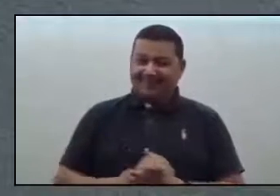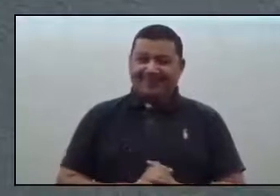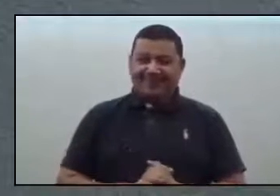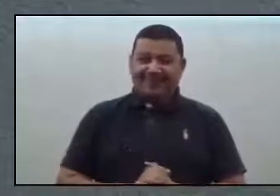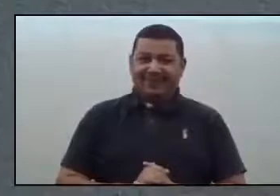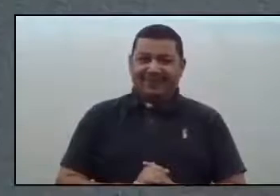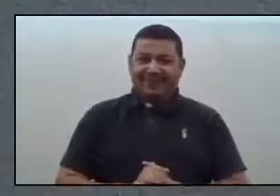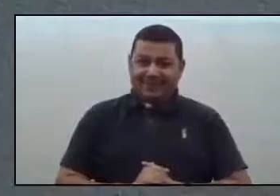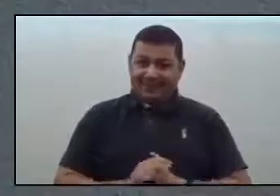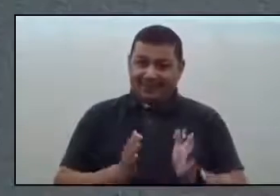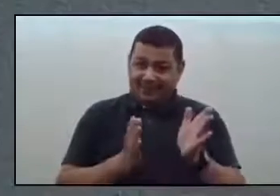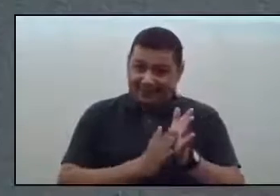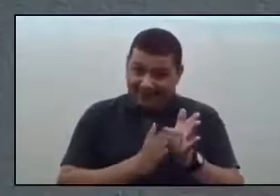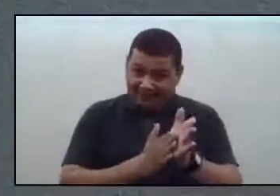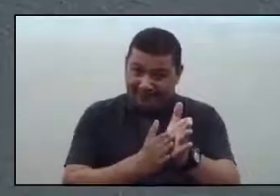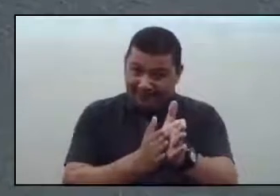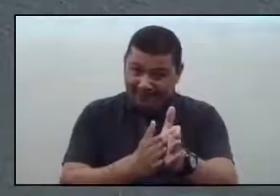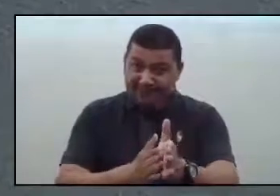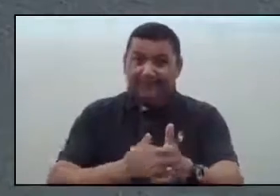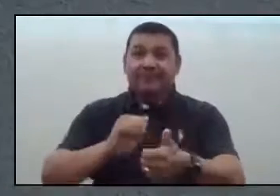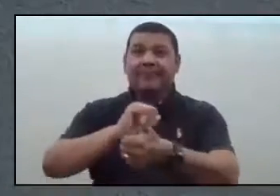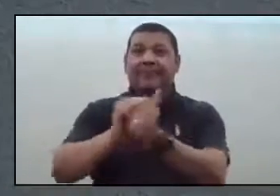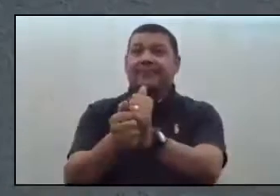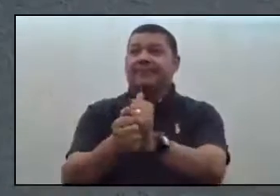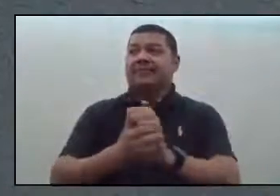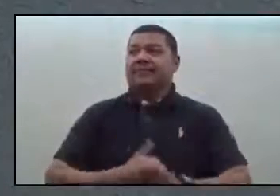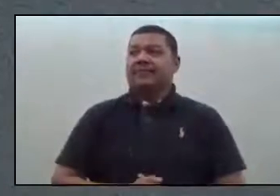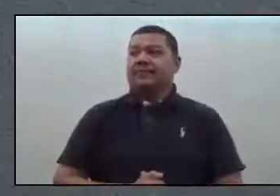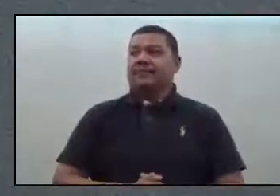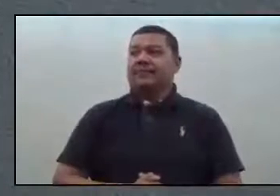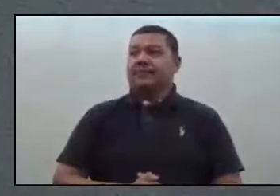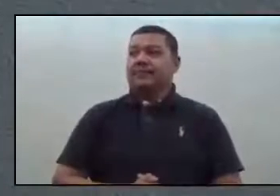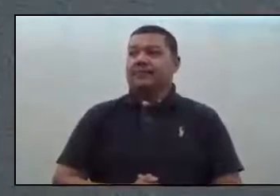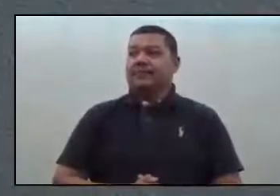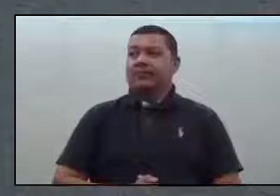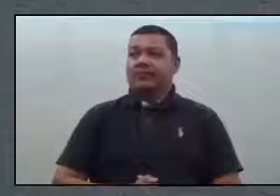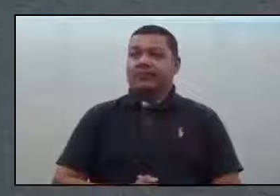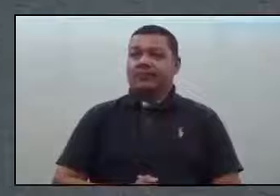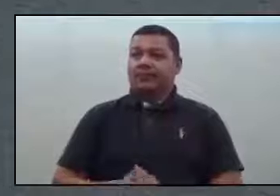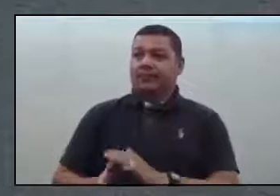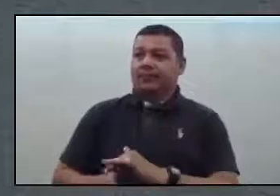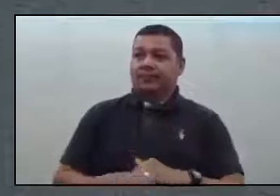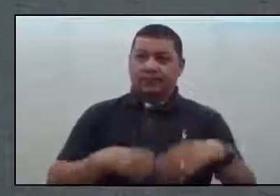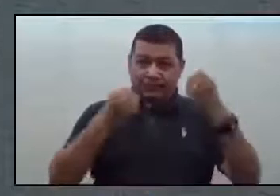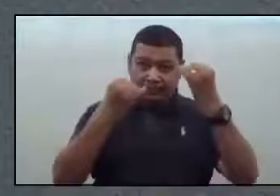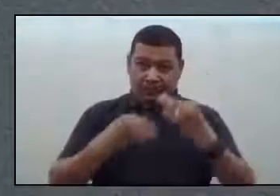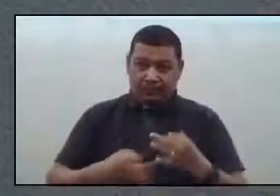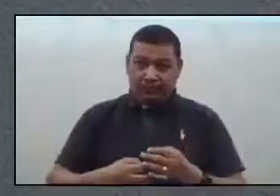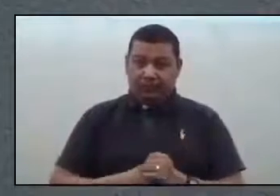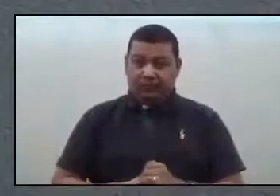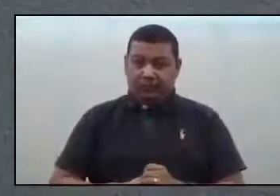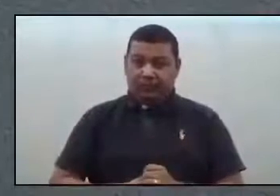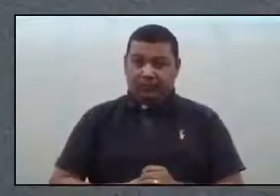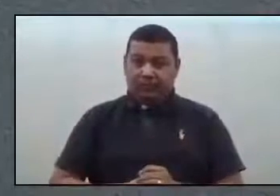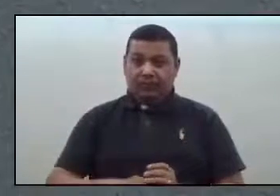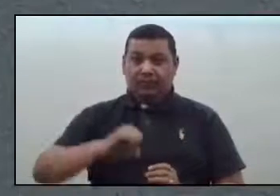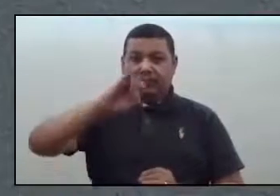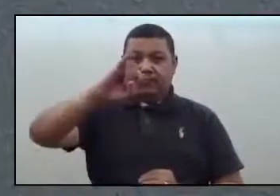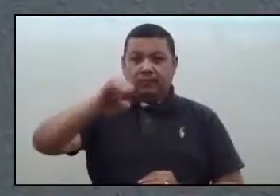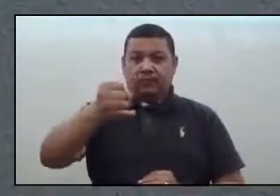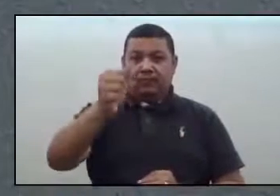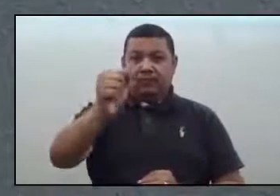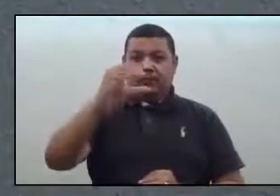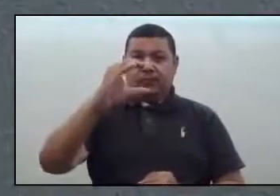aos desportistas do município de Cacoal. Falar um pouquinho de jogos abertos também, que aconteceram esse final de